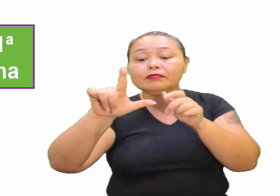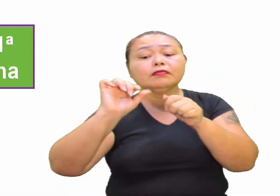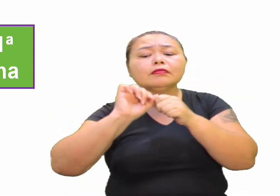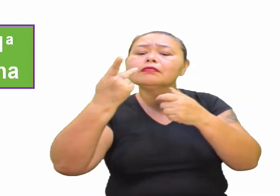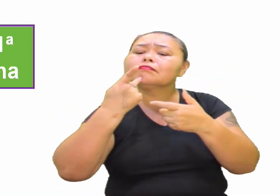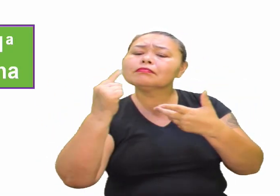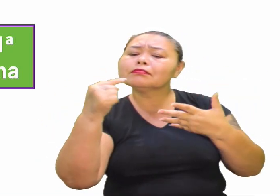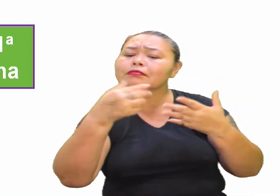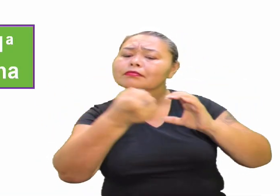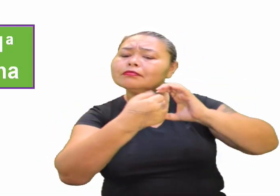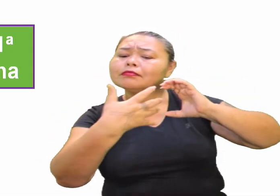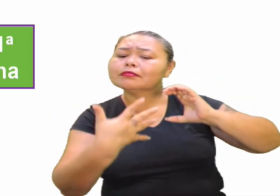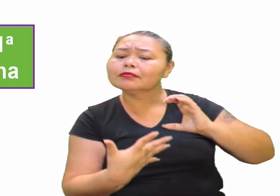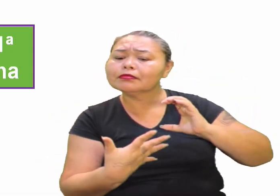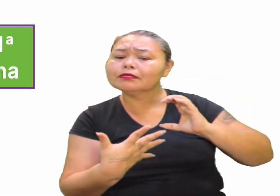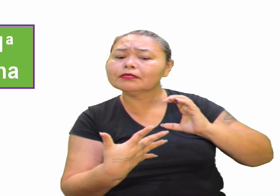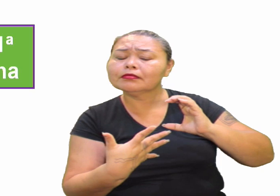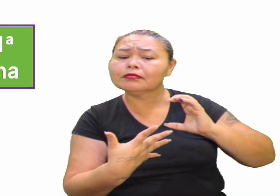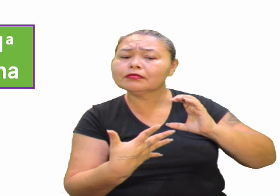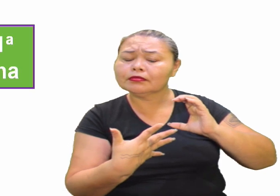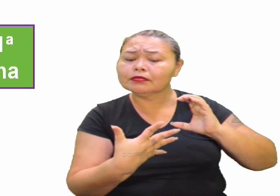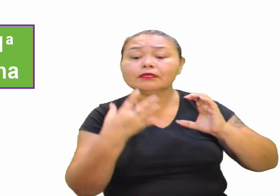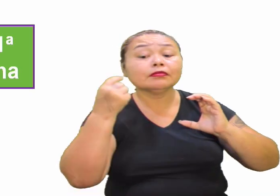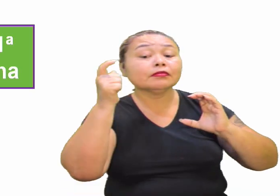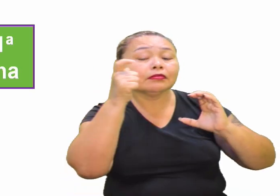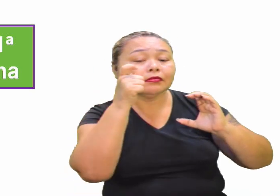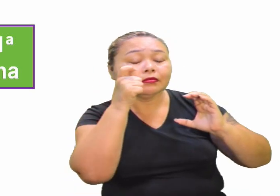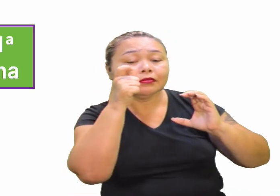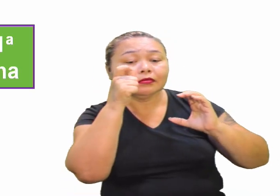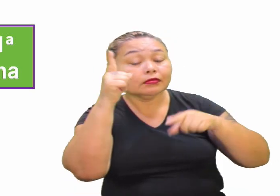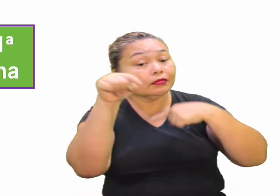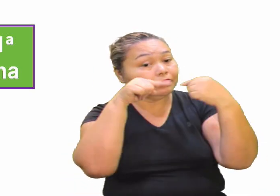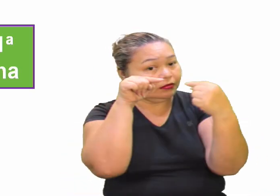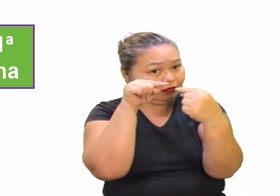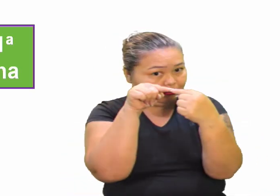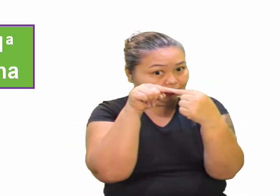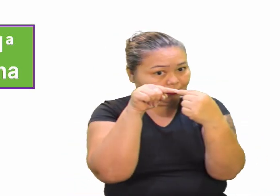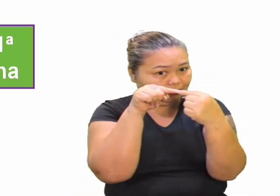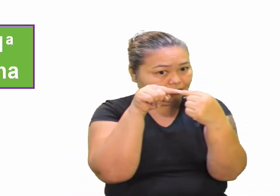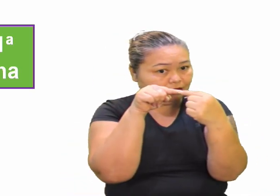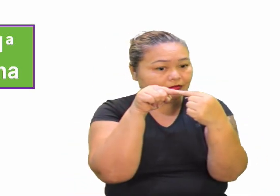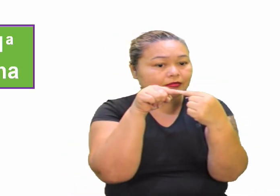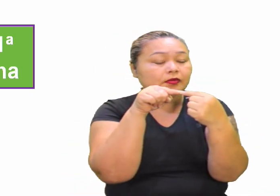professor? Características do experimento e o objetivo desse experimento.